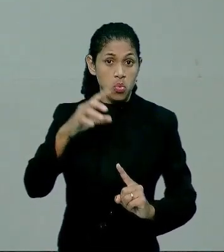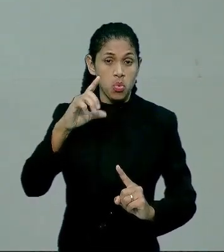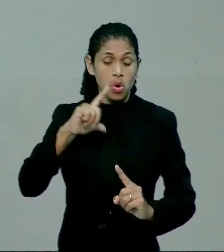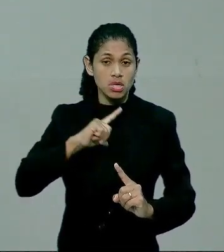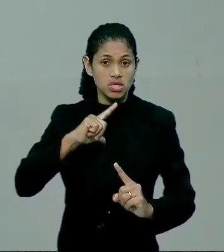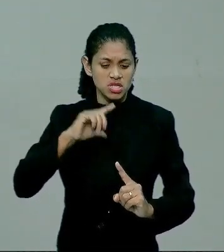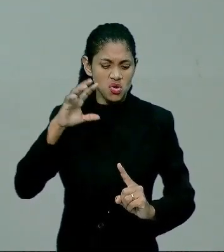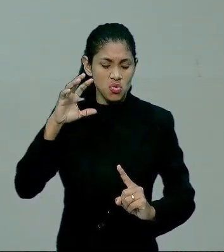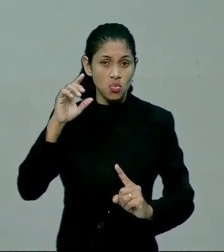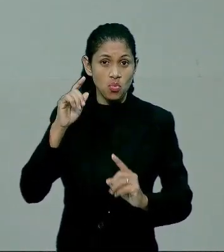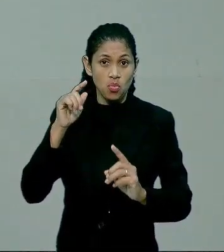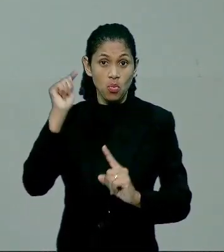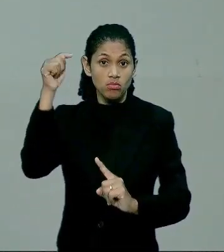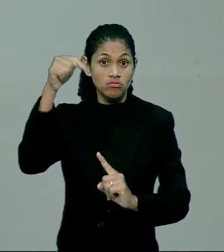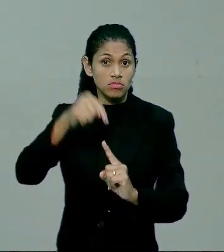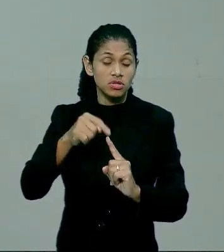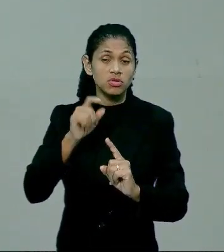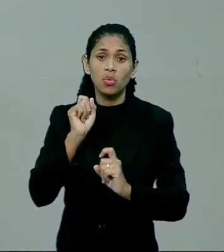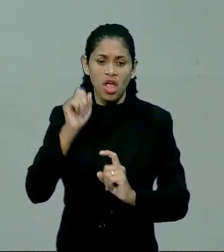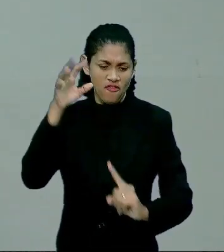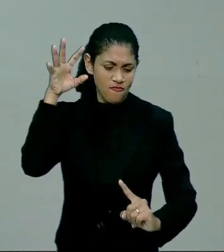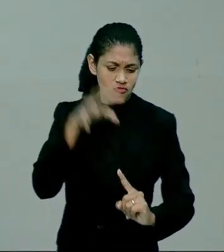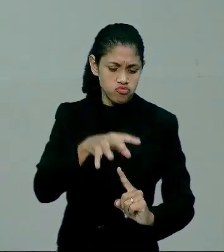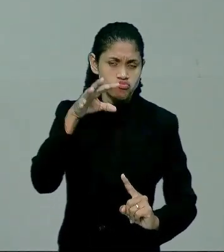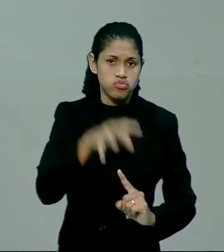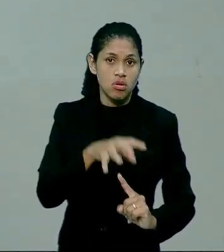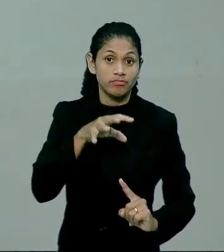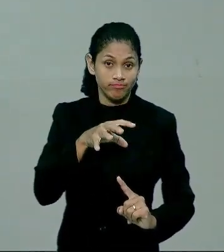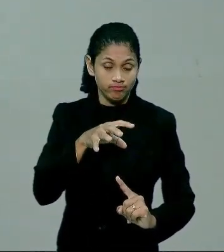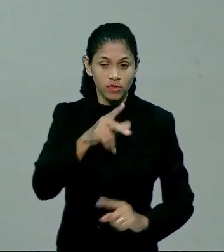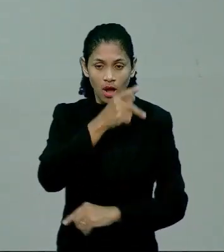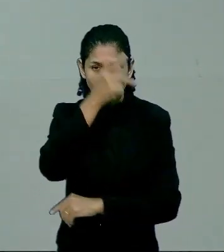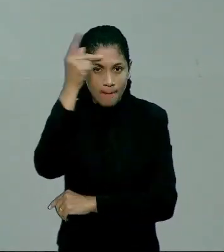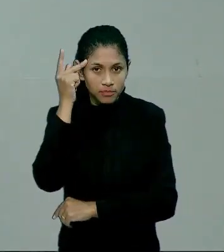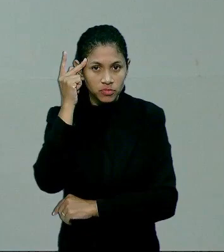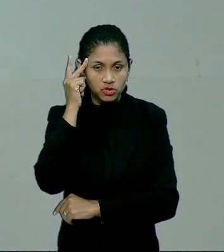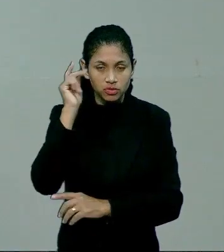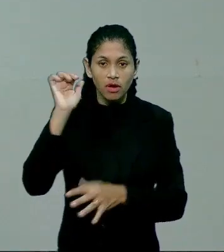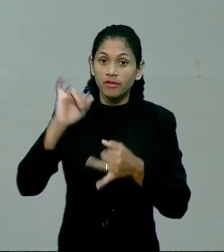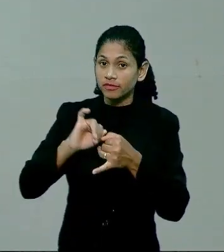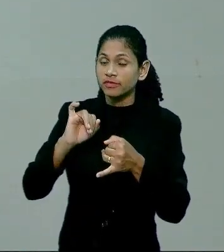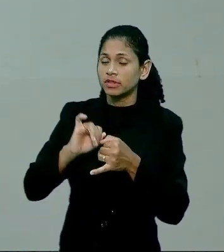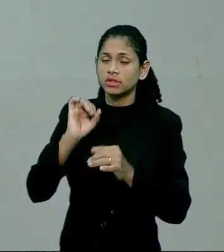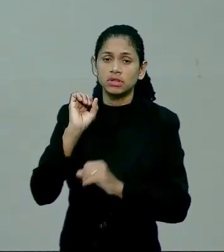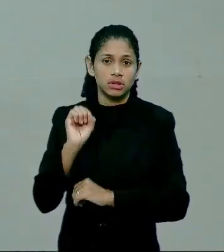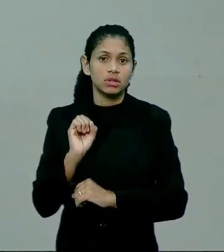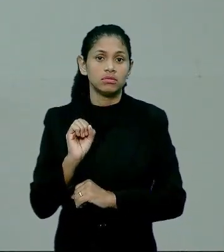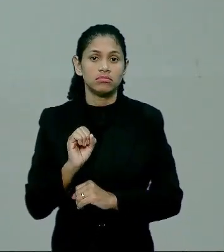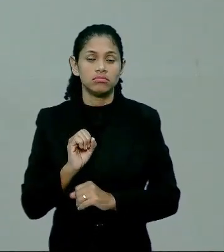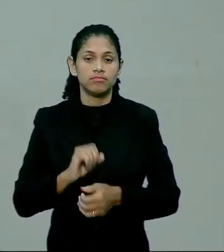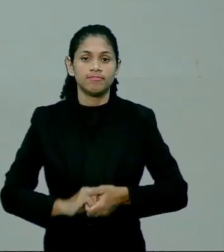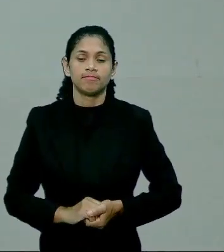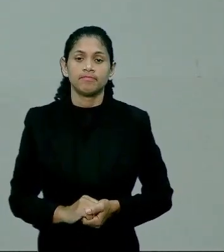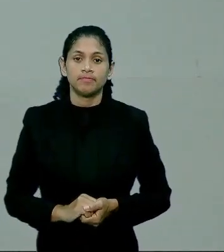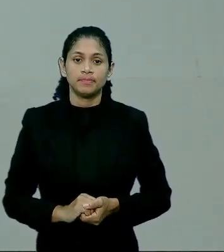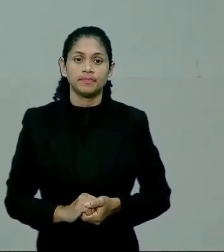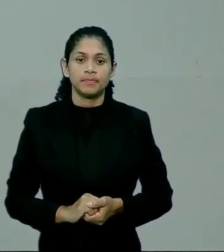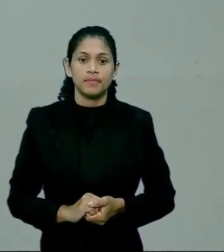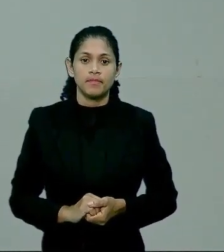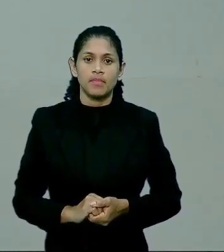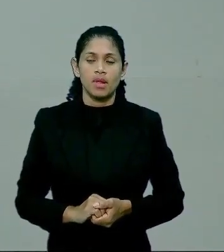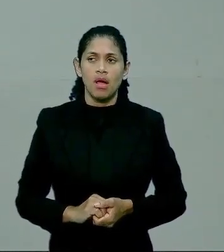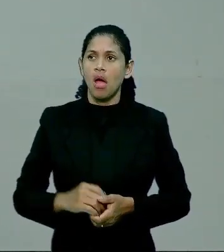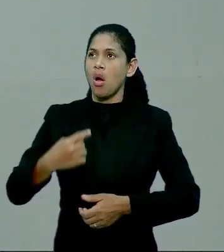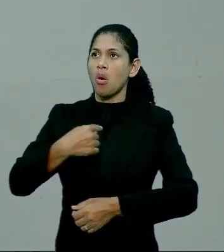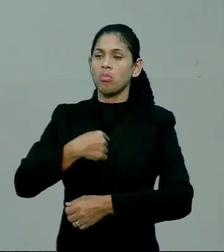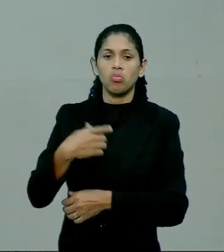fazer determinadas coisas. Então, não é construído, hoje eu decidi que eu vou ser bonito, natural, com